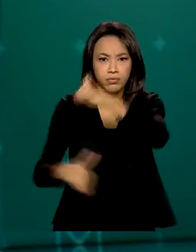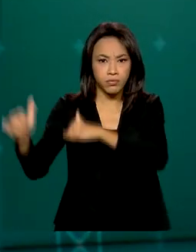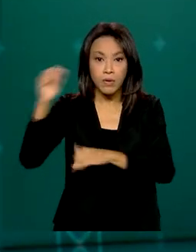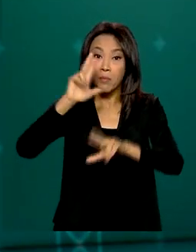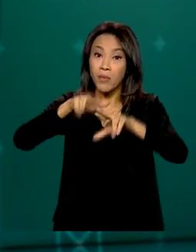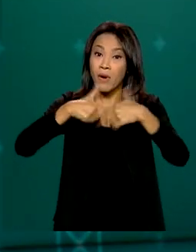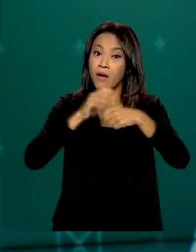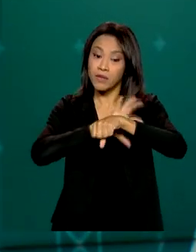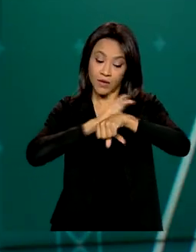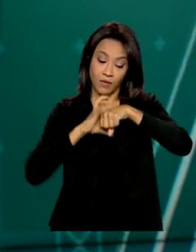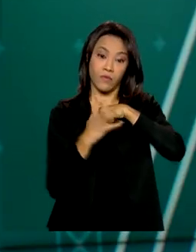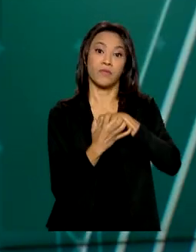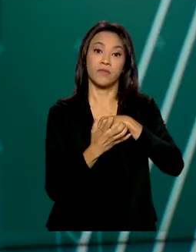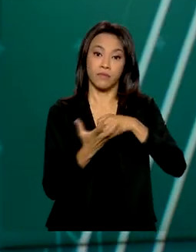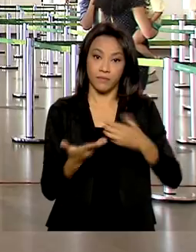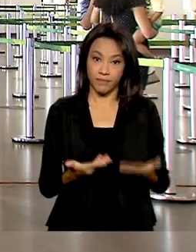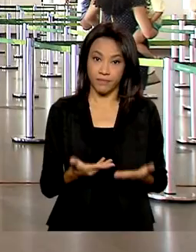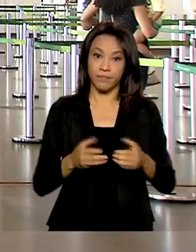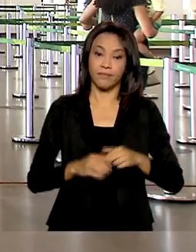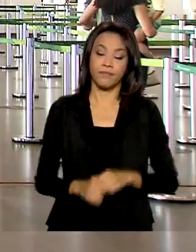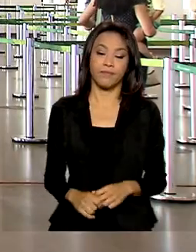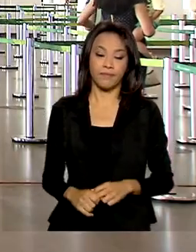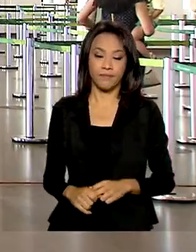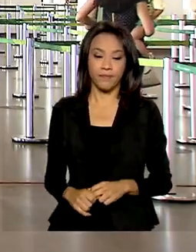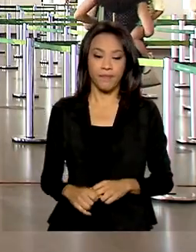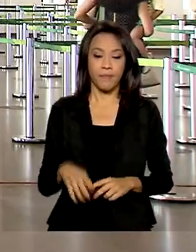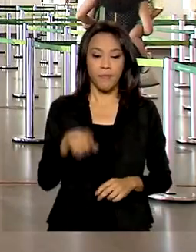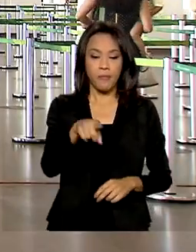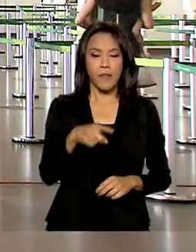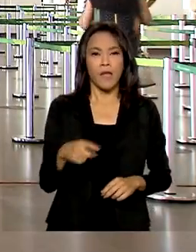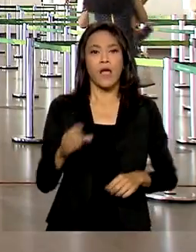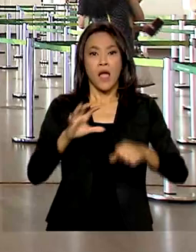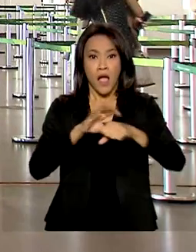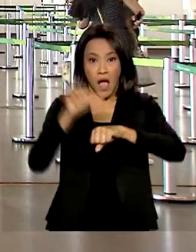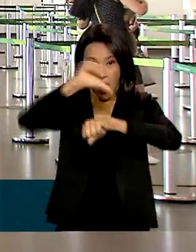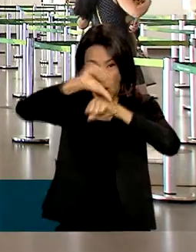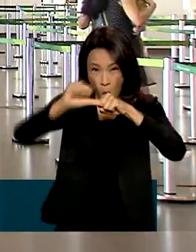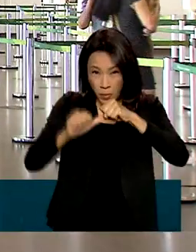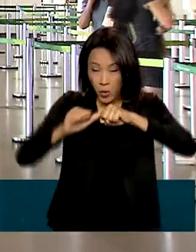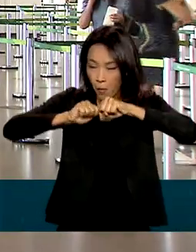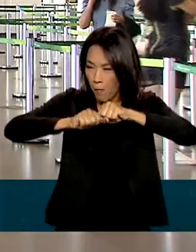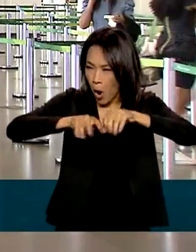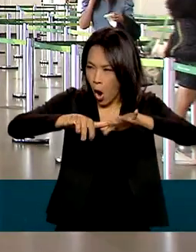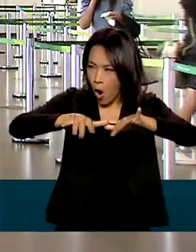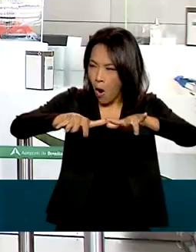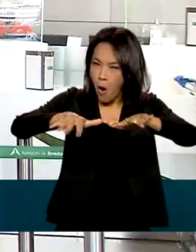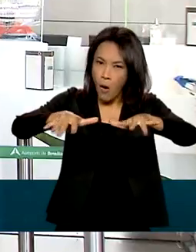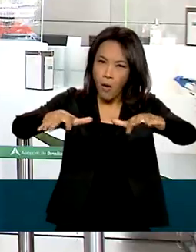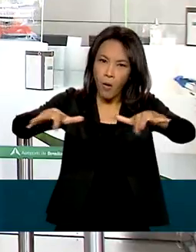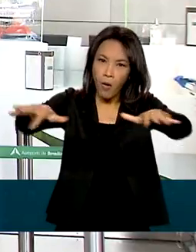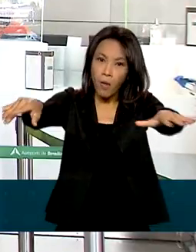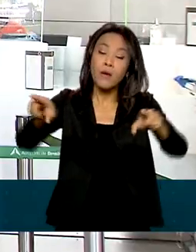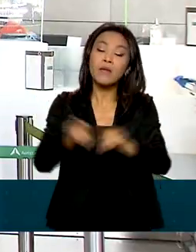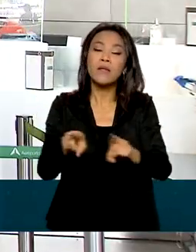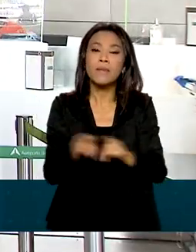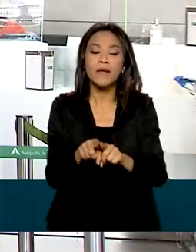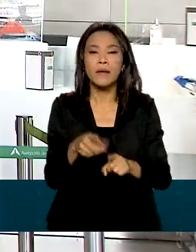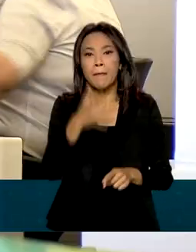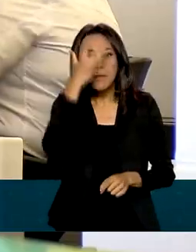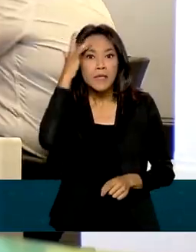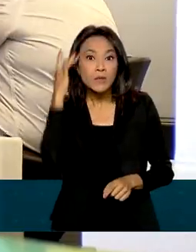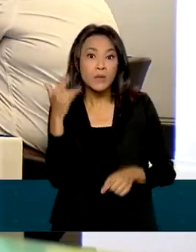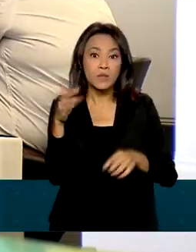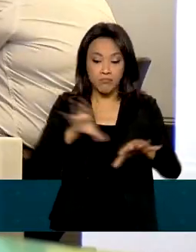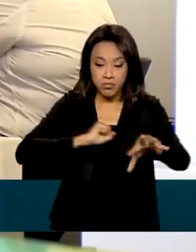por conta da Covid-19. Com o avanço da variante Ômicron da Covid-19 e o afastamento de tripulantes